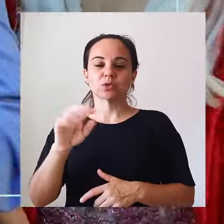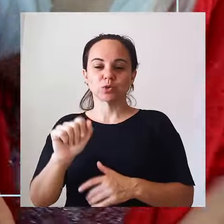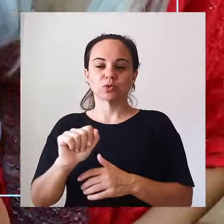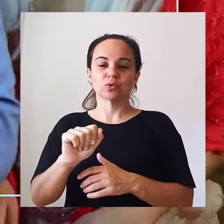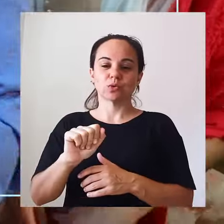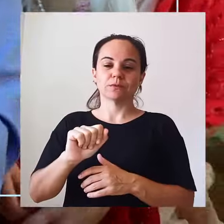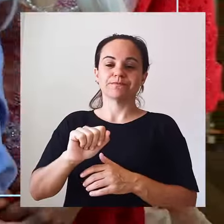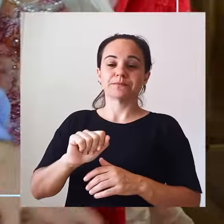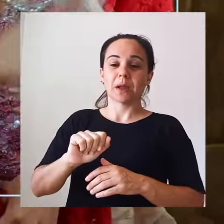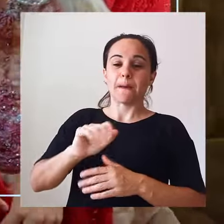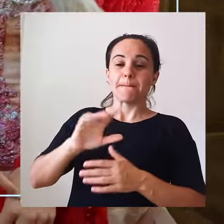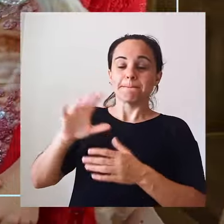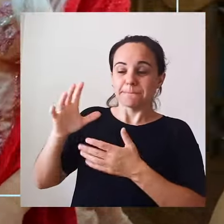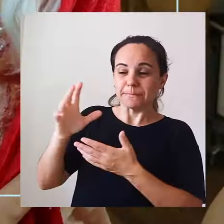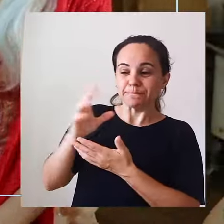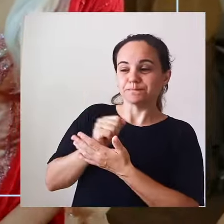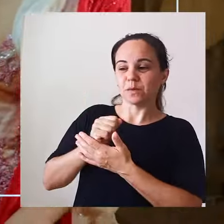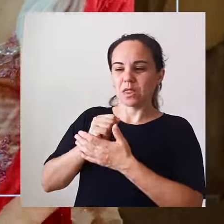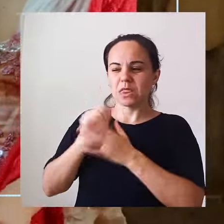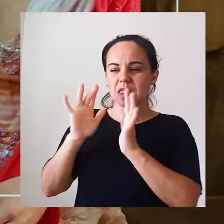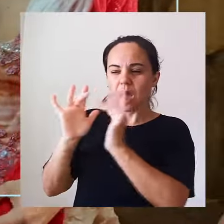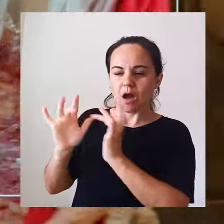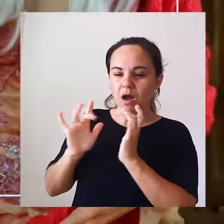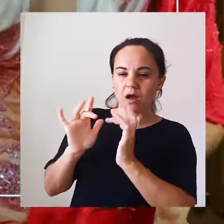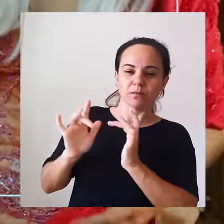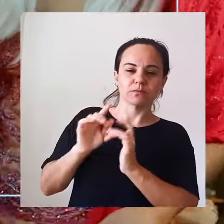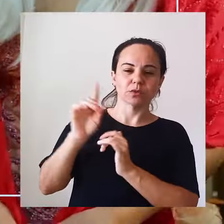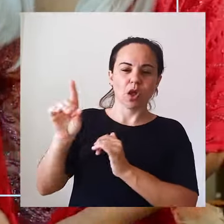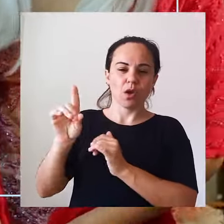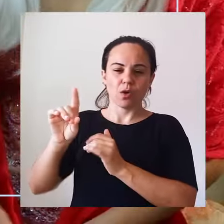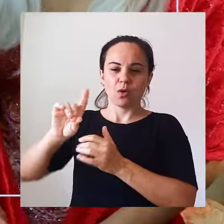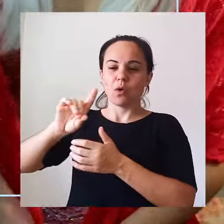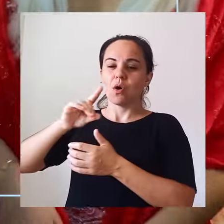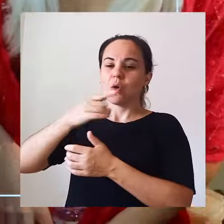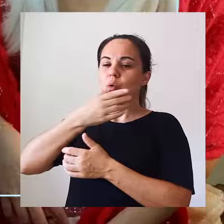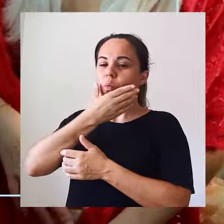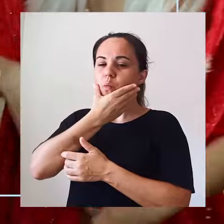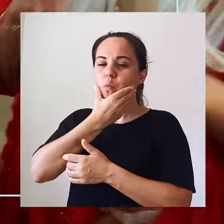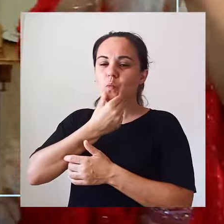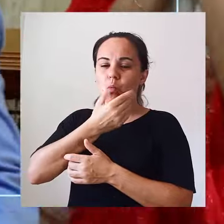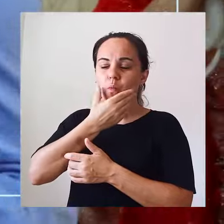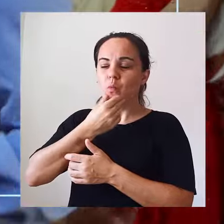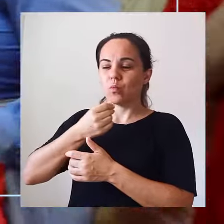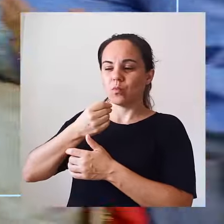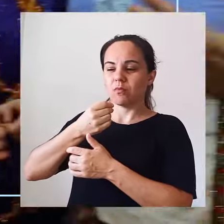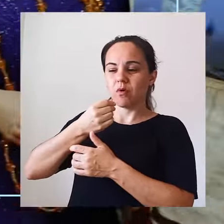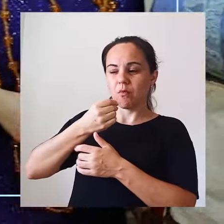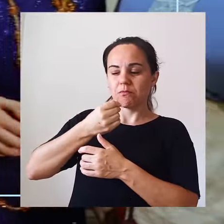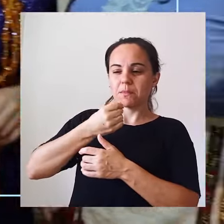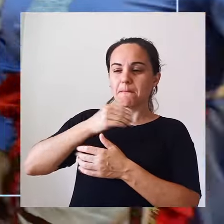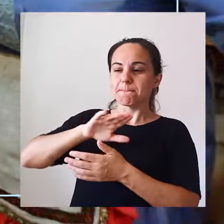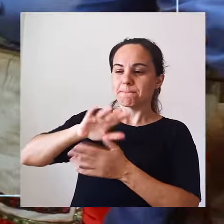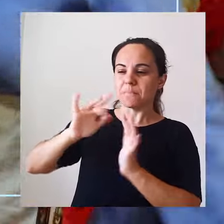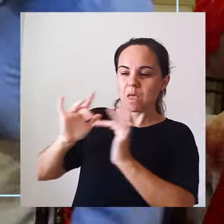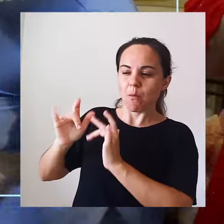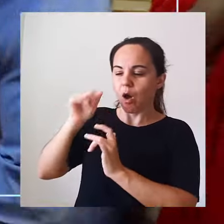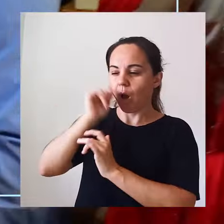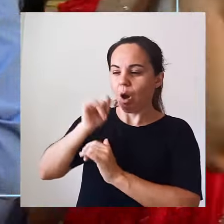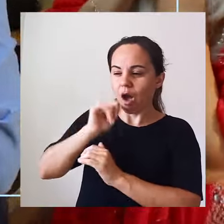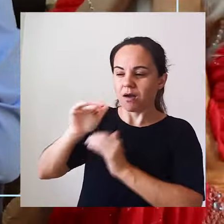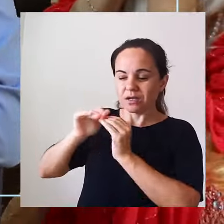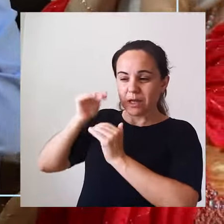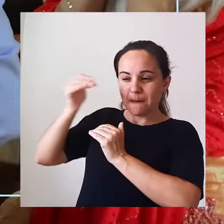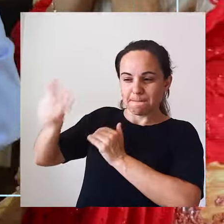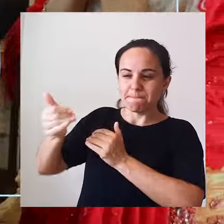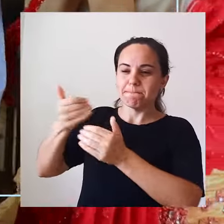estrebaria e depois, arrependido, pegou o trator bêbido, atropelou a